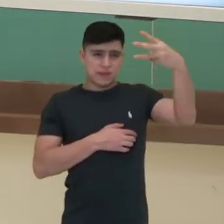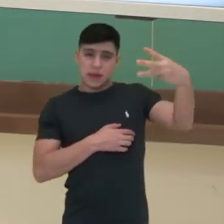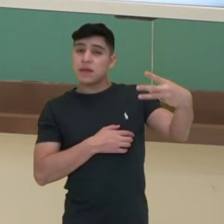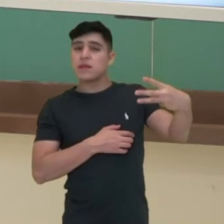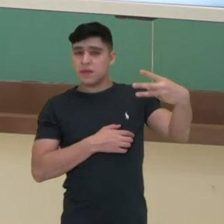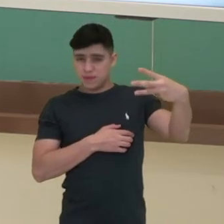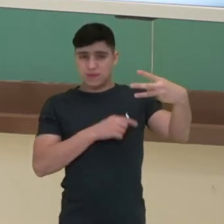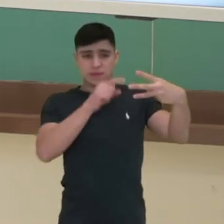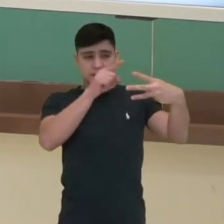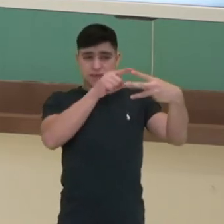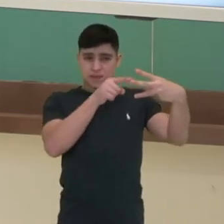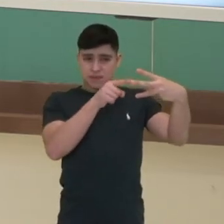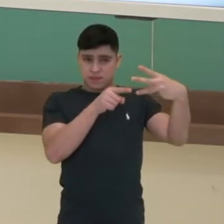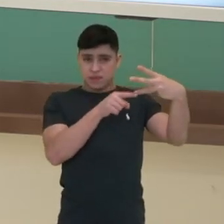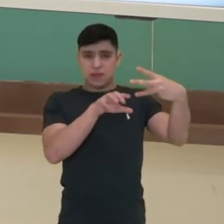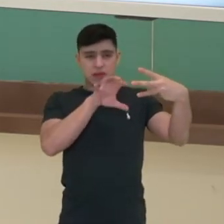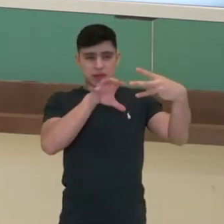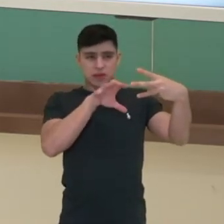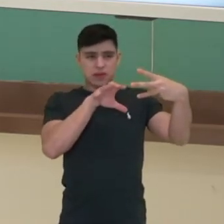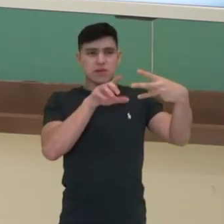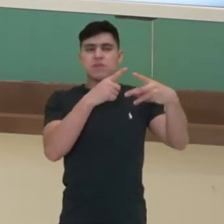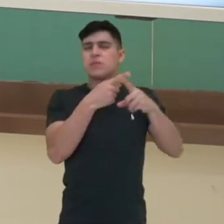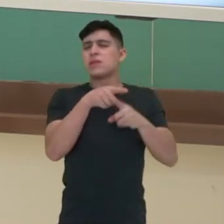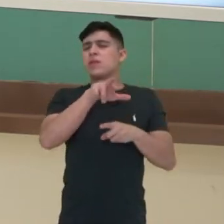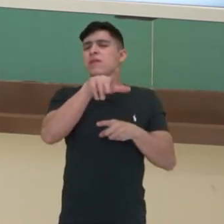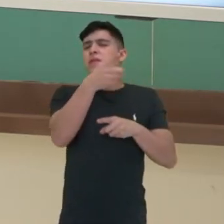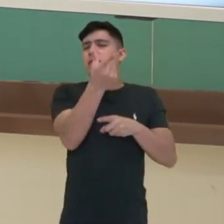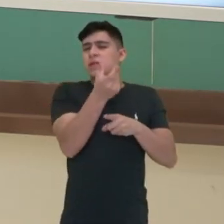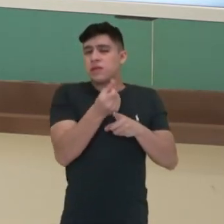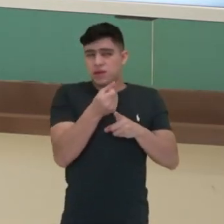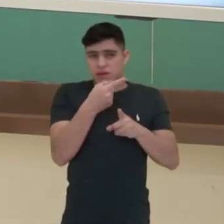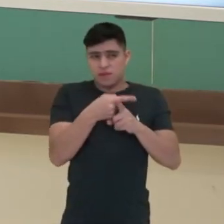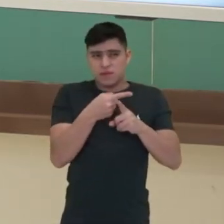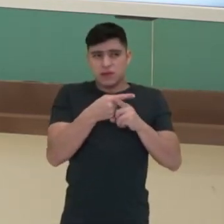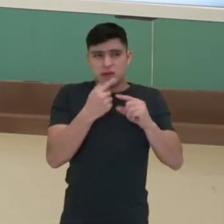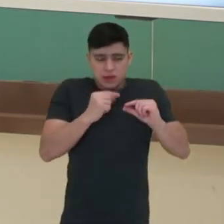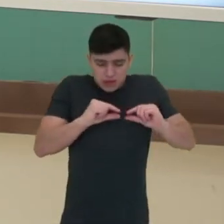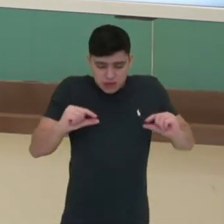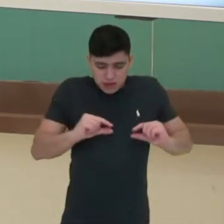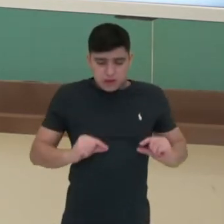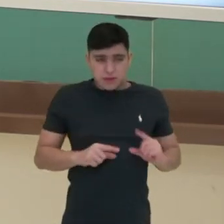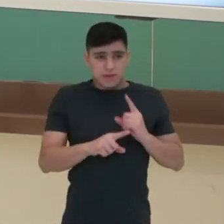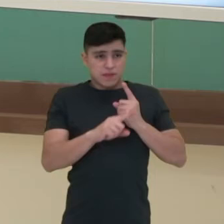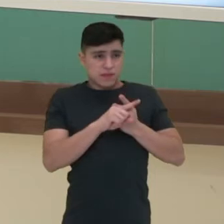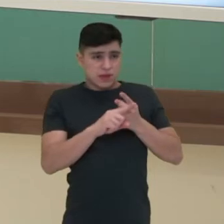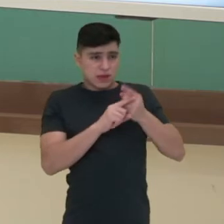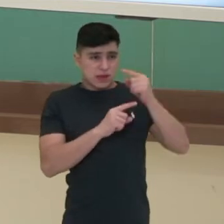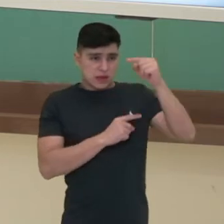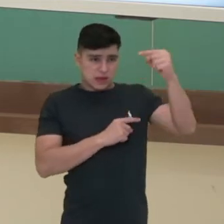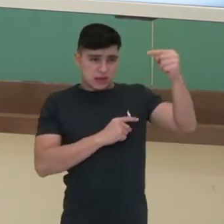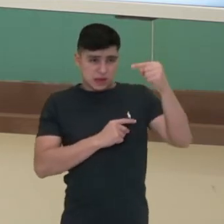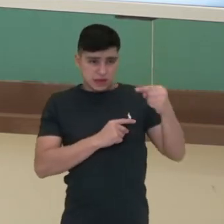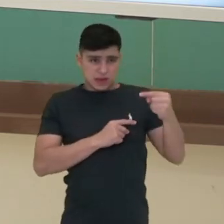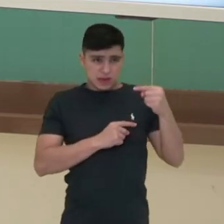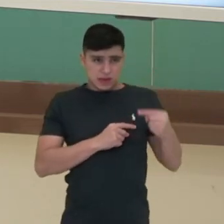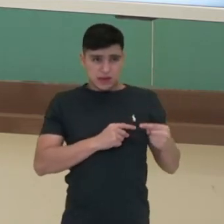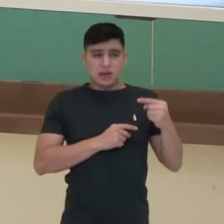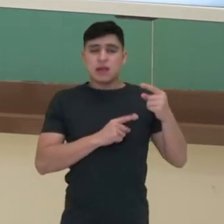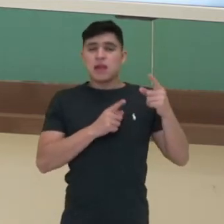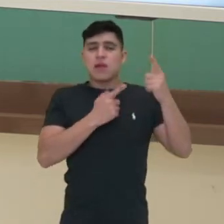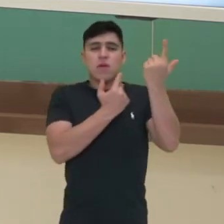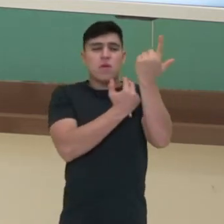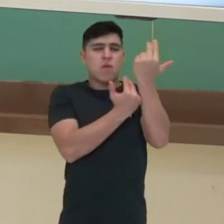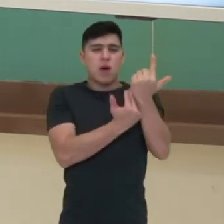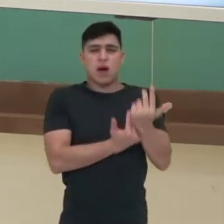ali. Beleza? Por que não tem 16 aqui? Por que não tem mais 2 linhas? Porque os genótipos para a terceira e quarta linha seriam repetidos.